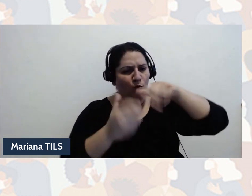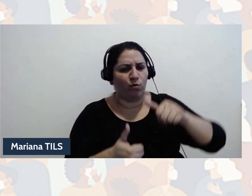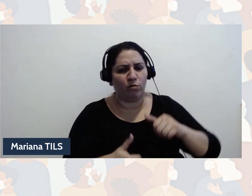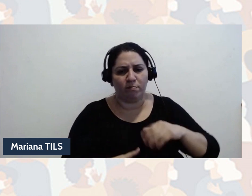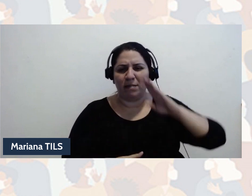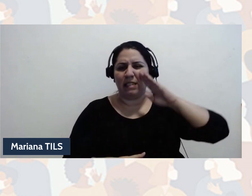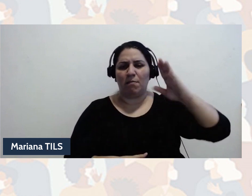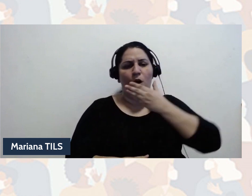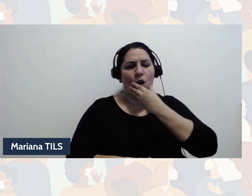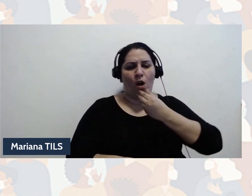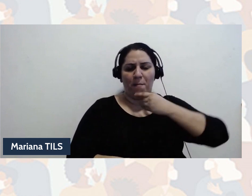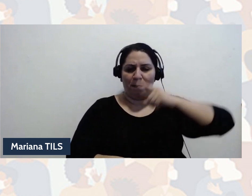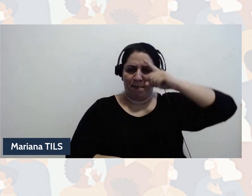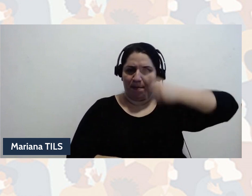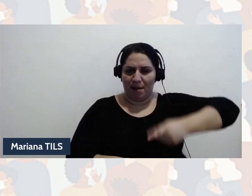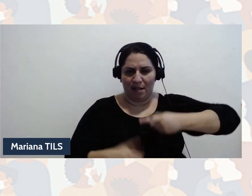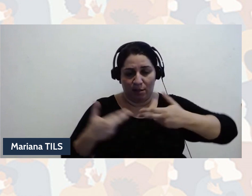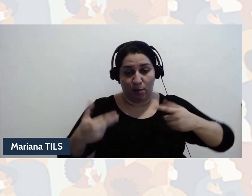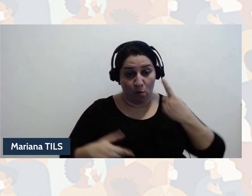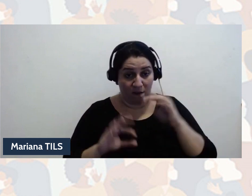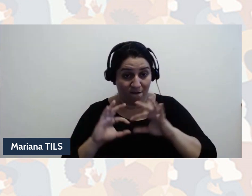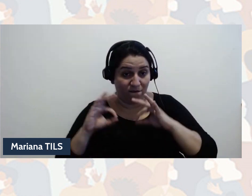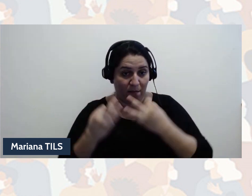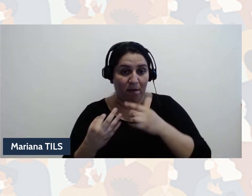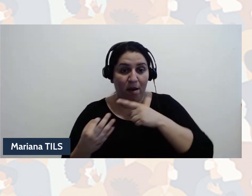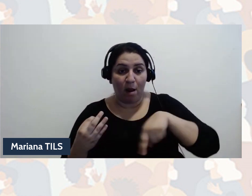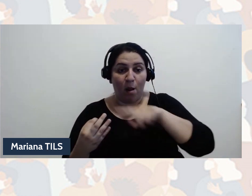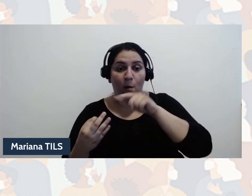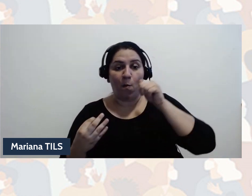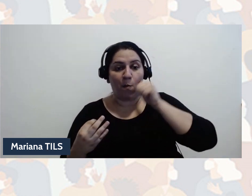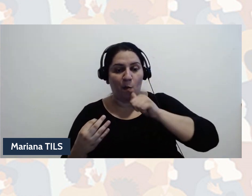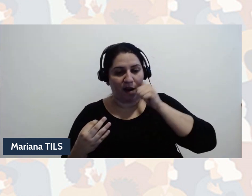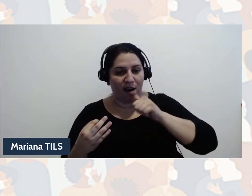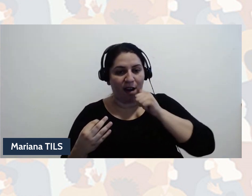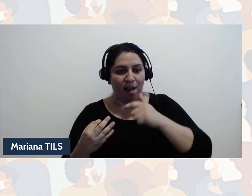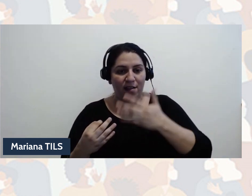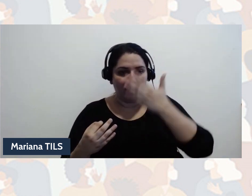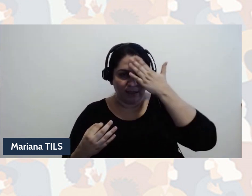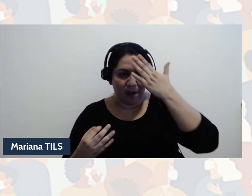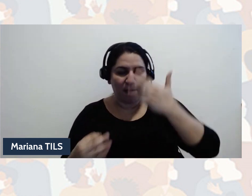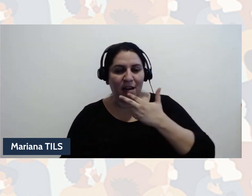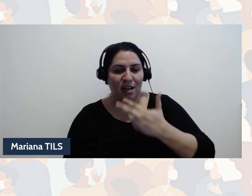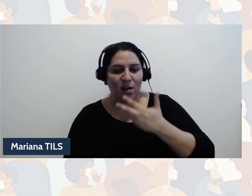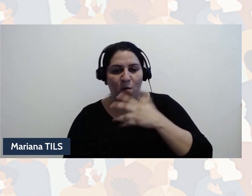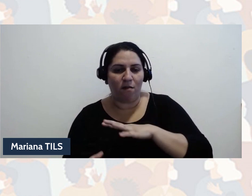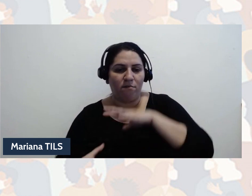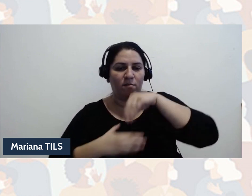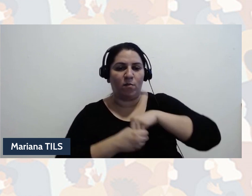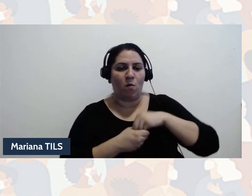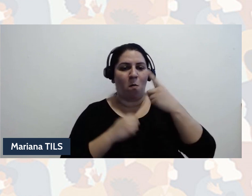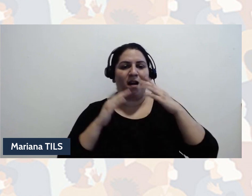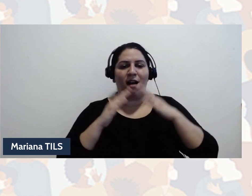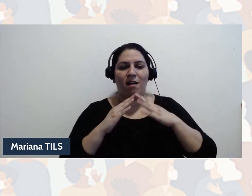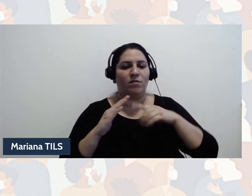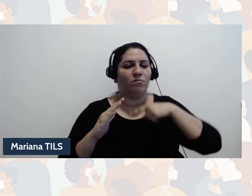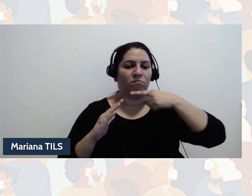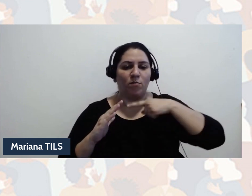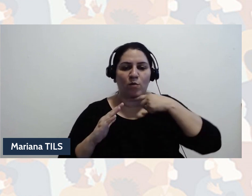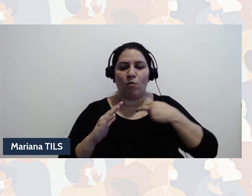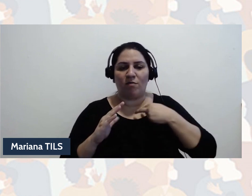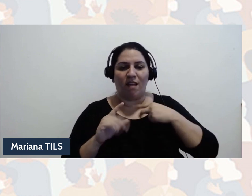uma das principais famílias de linguistas são colocadas numa casa à parte, a casa infértil, depois que elas não podem mais se